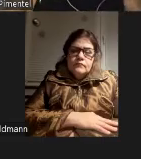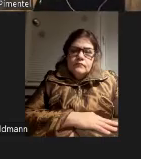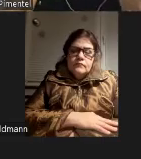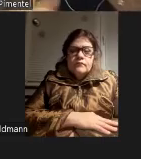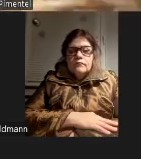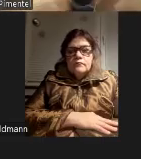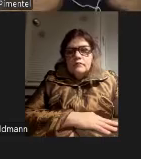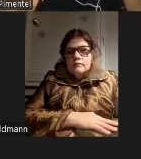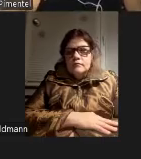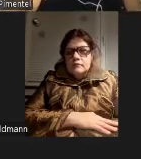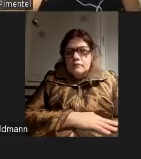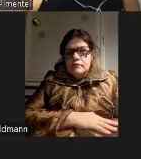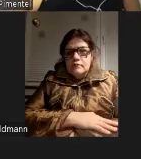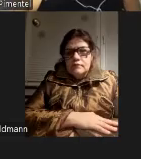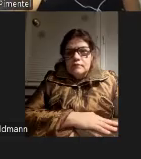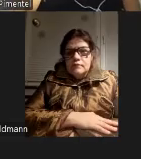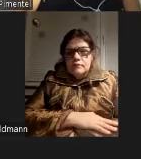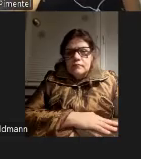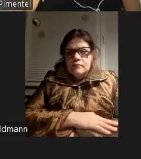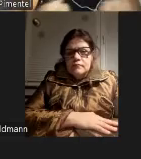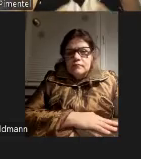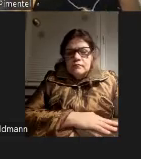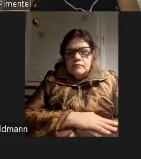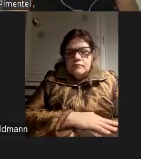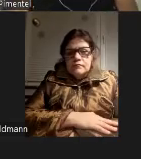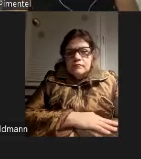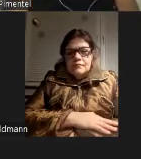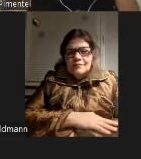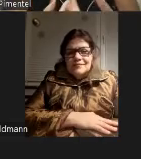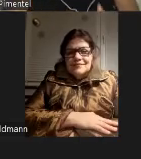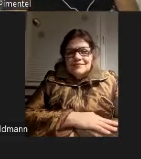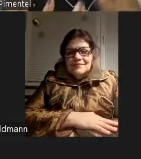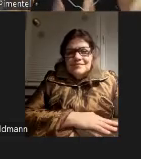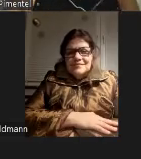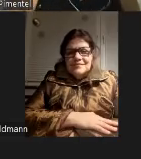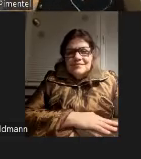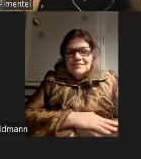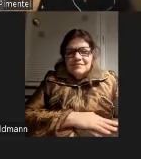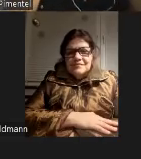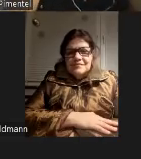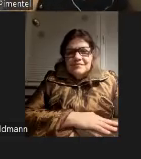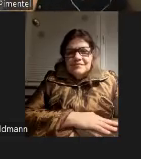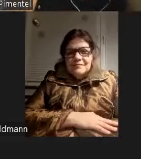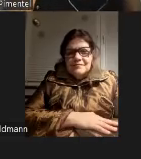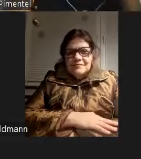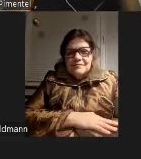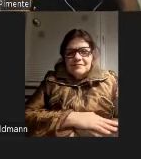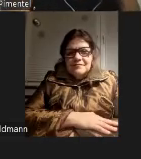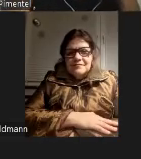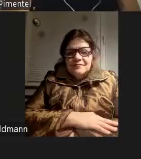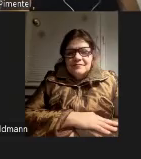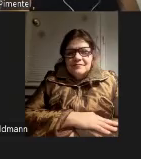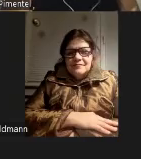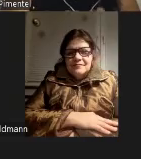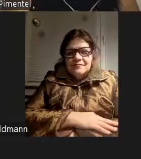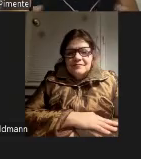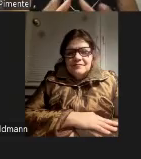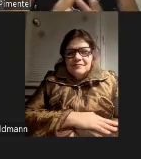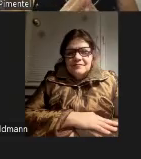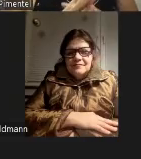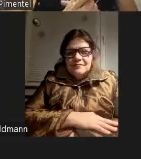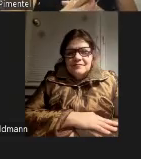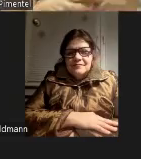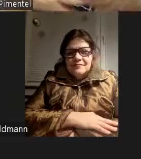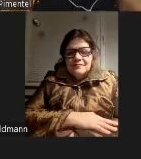ao deitar para dormir, né, ela assume a forma do infinito. Então, mostrando, né, que a